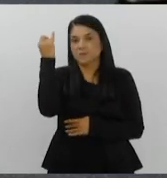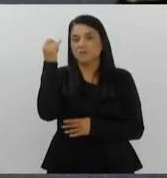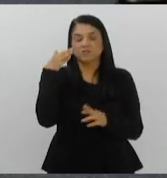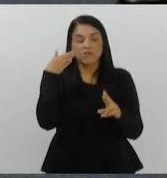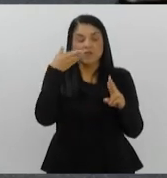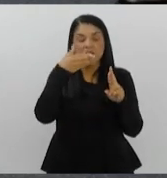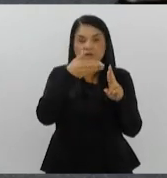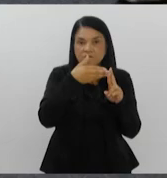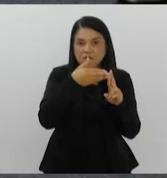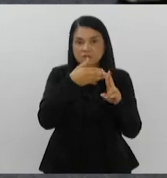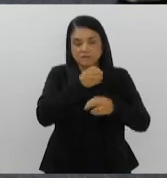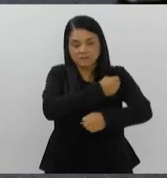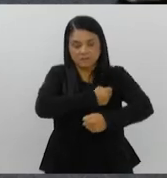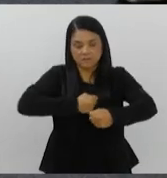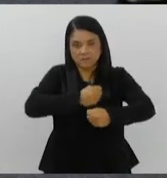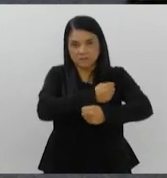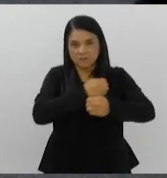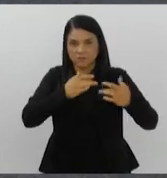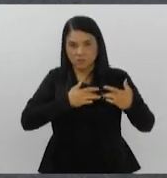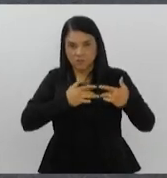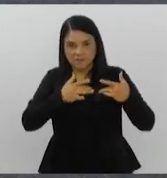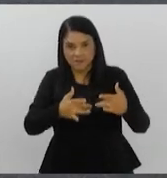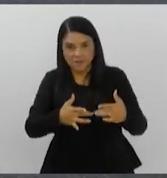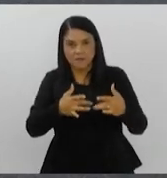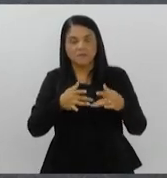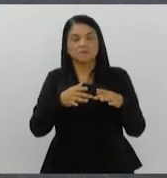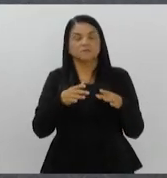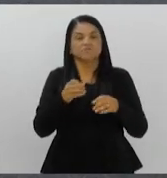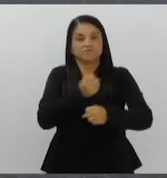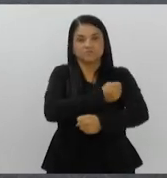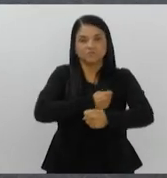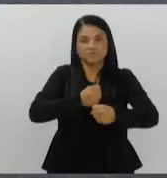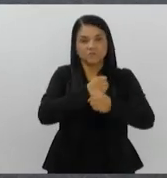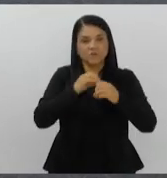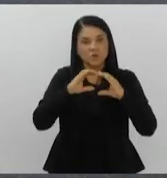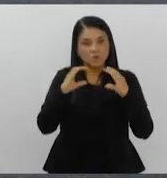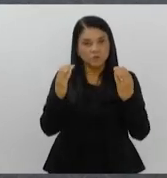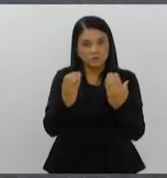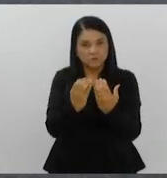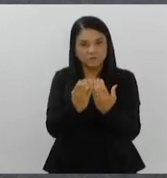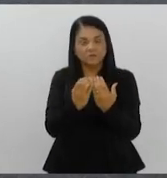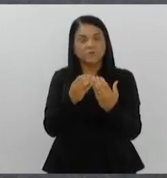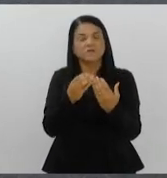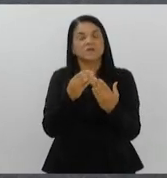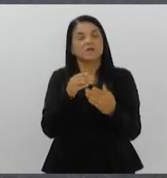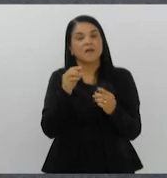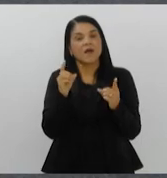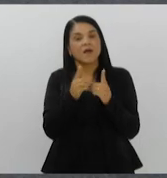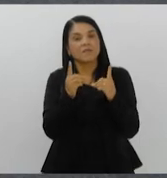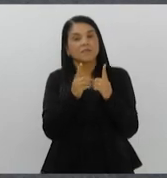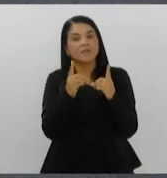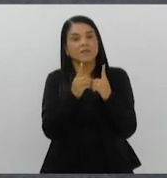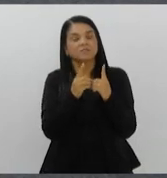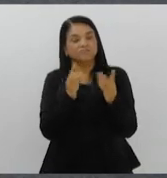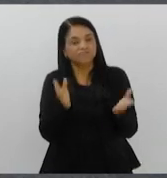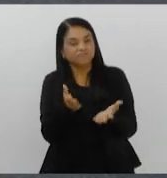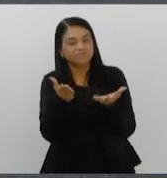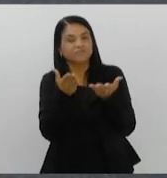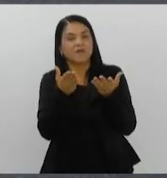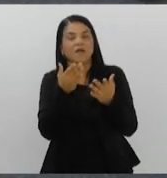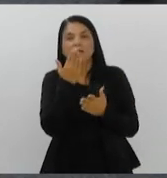referenciar que as cozinhas solidárias, as cozinhas comunitárias, ela atende a alimentação justamente das populações